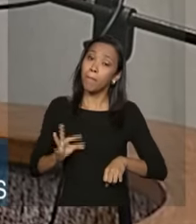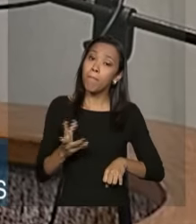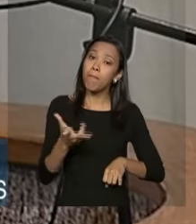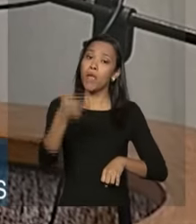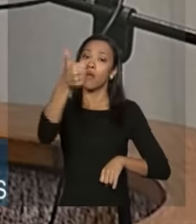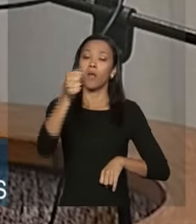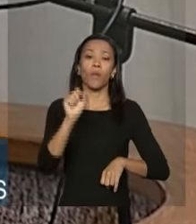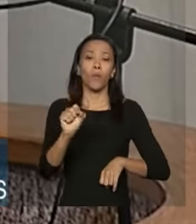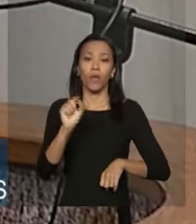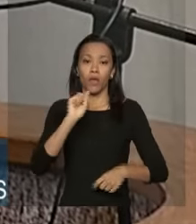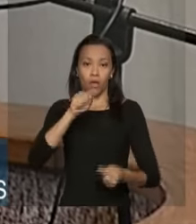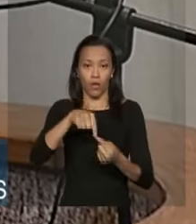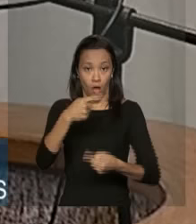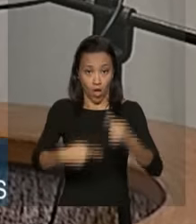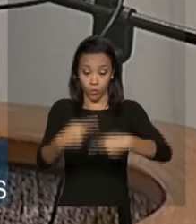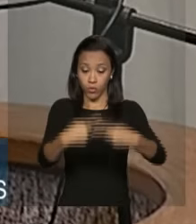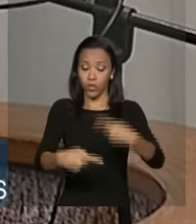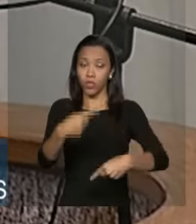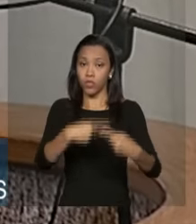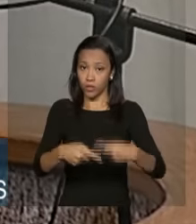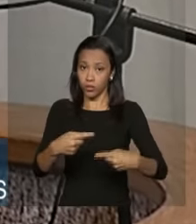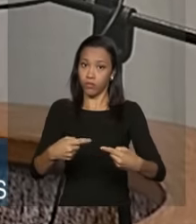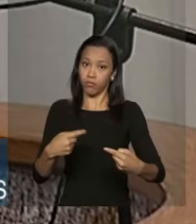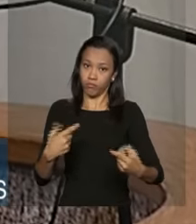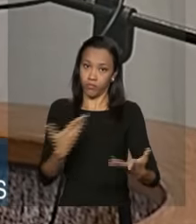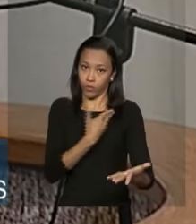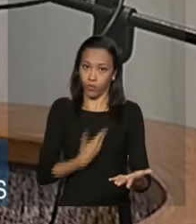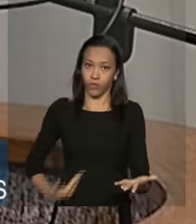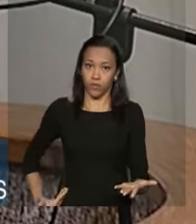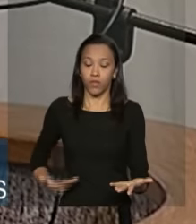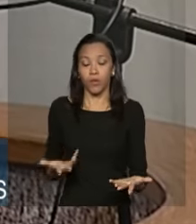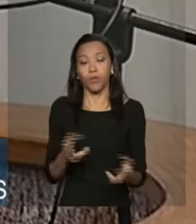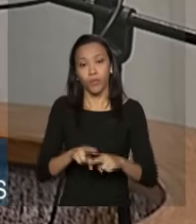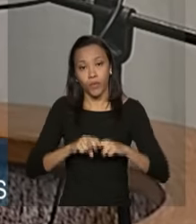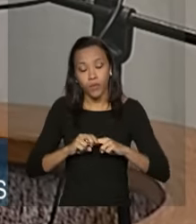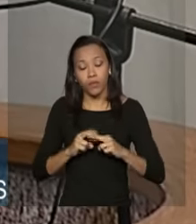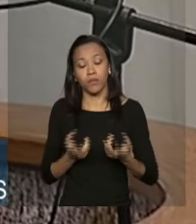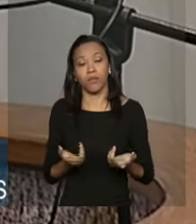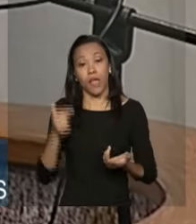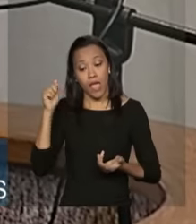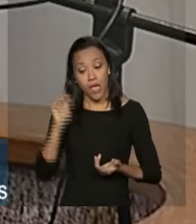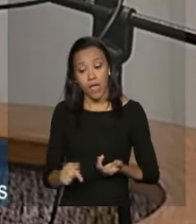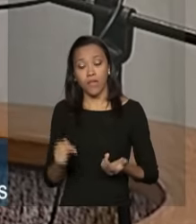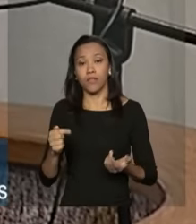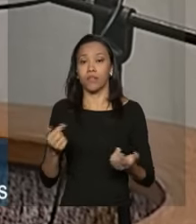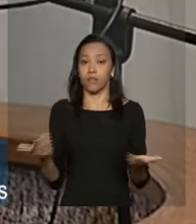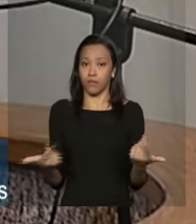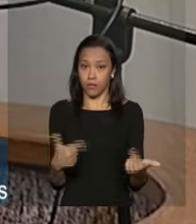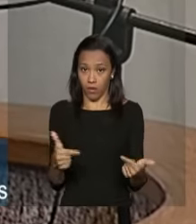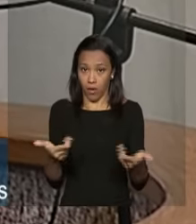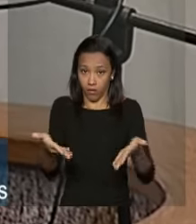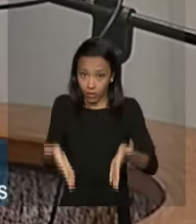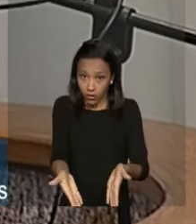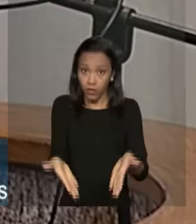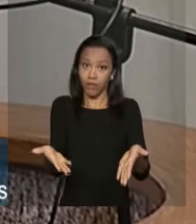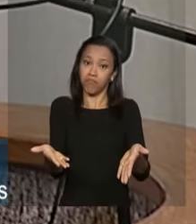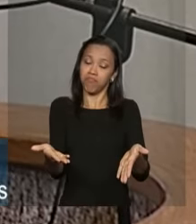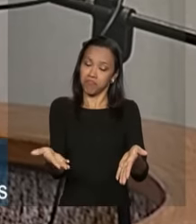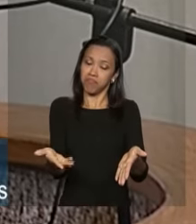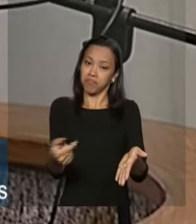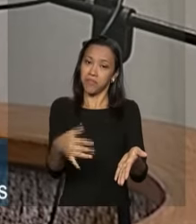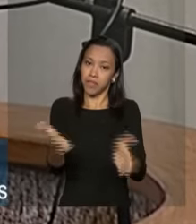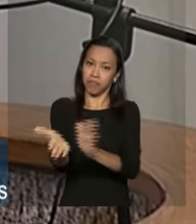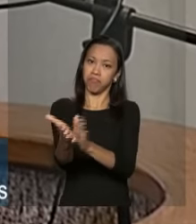públicas que podemos desenvolver portanto essa iniciativa do Brasil merece aplauso por